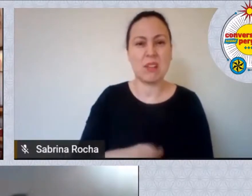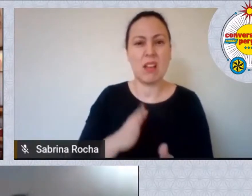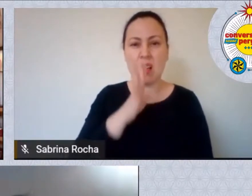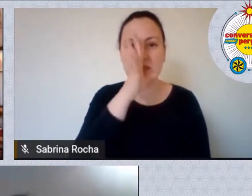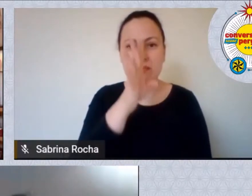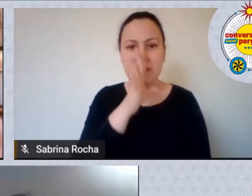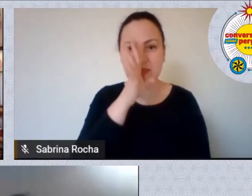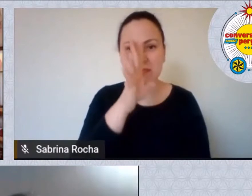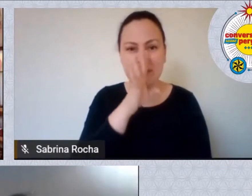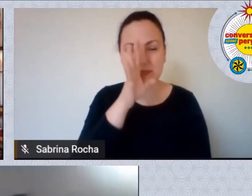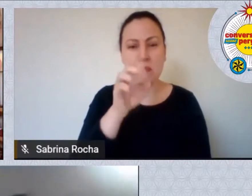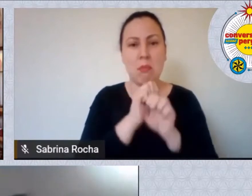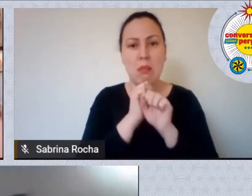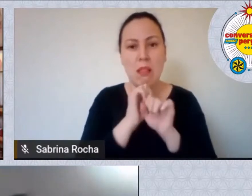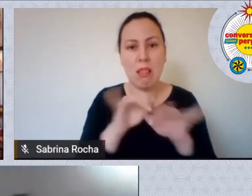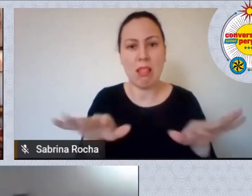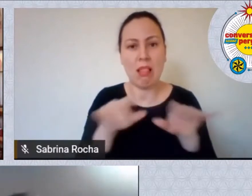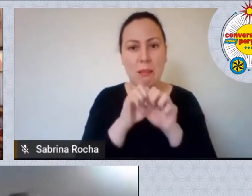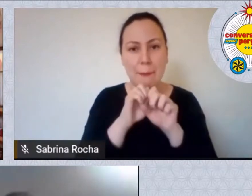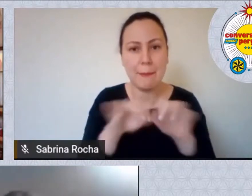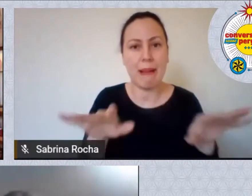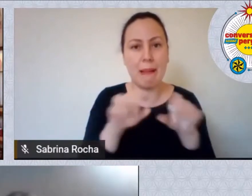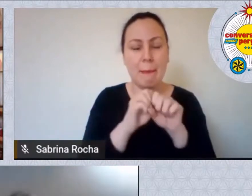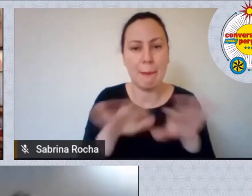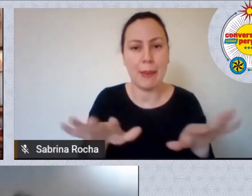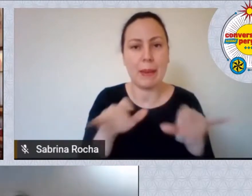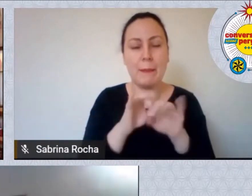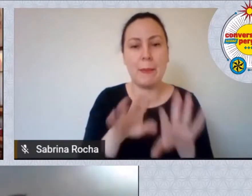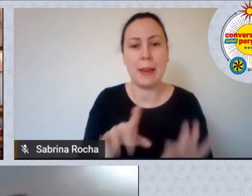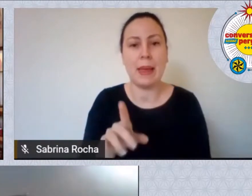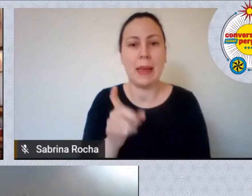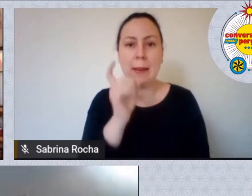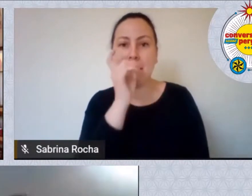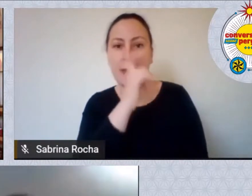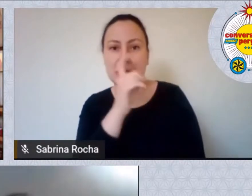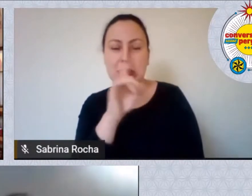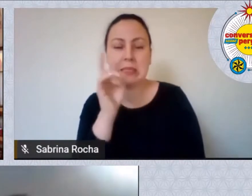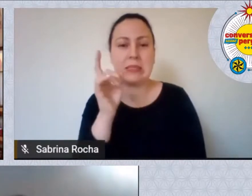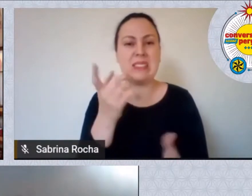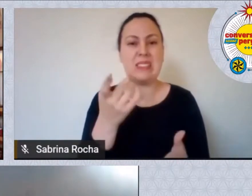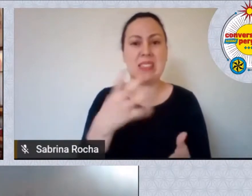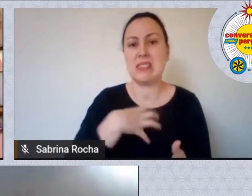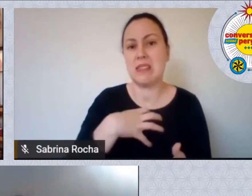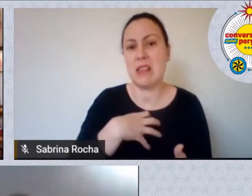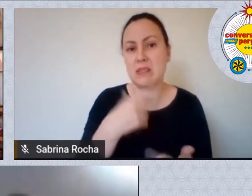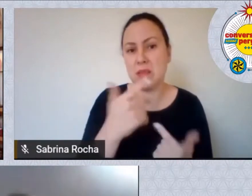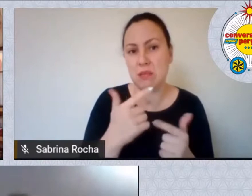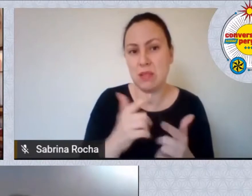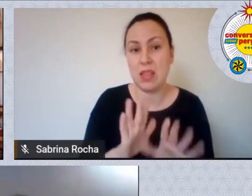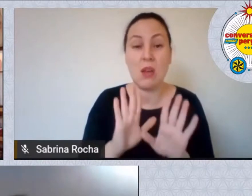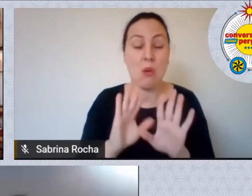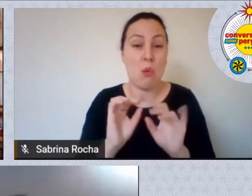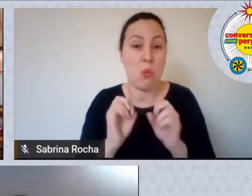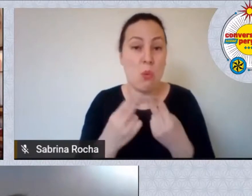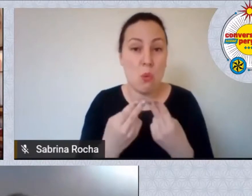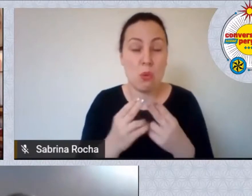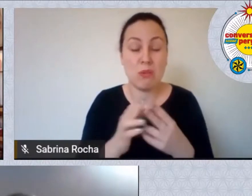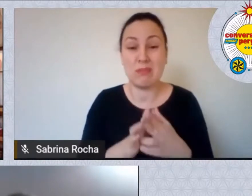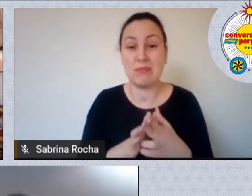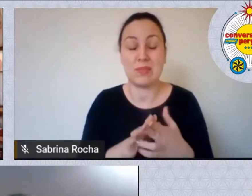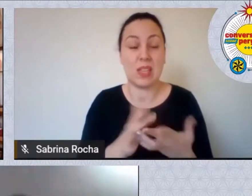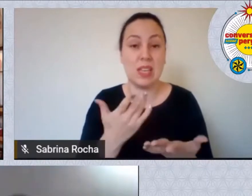informações, incluindo aí de toda a natureza, fake news, informações sem fundamentação científica ou simplesmente não